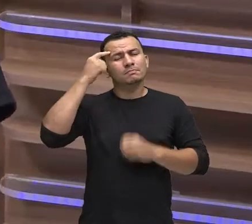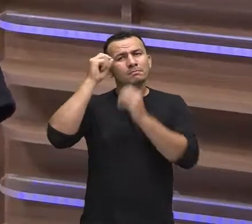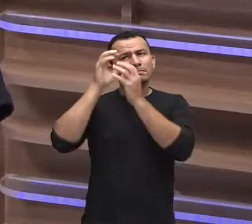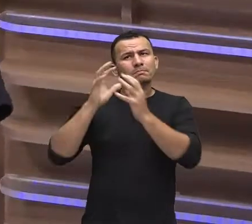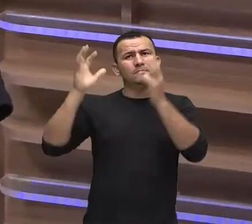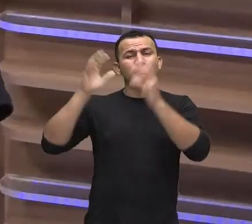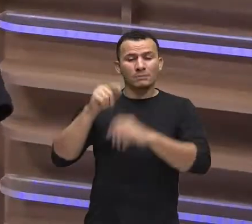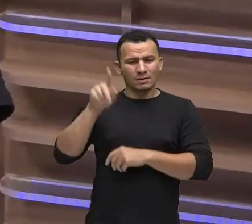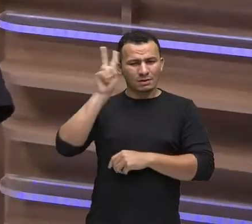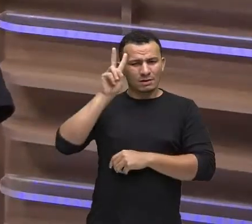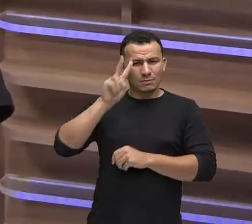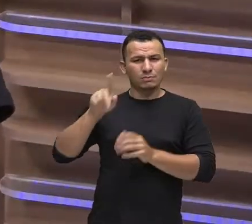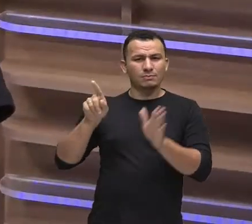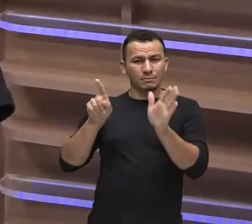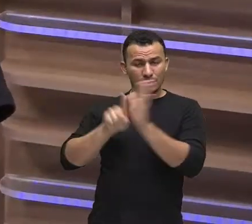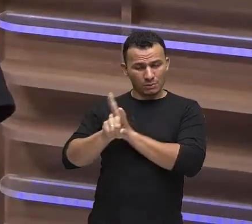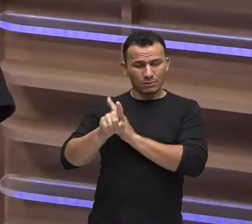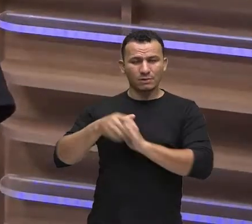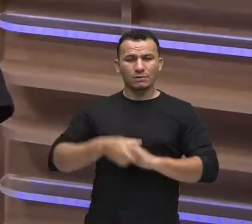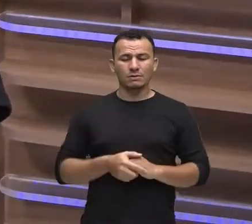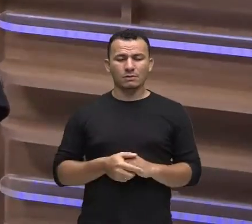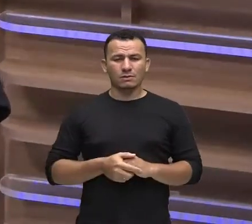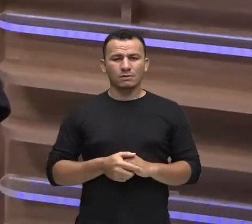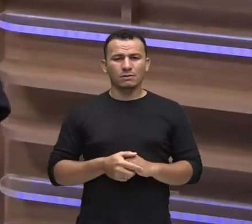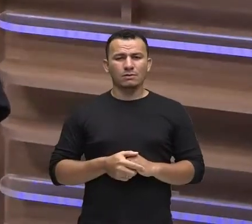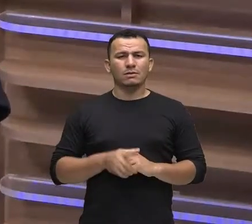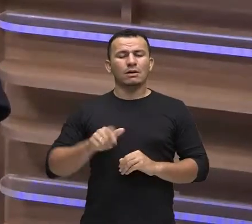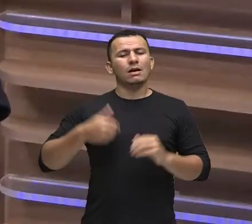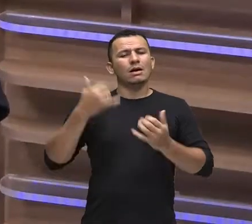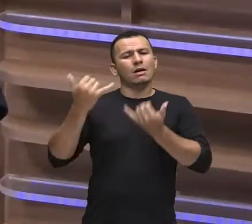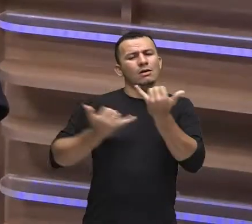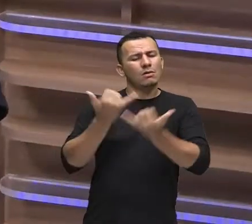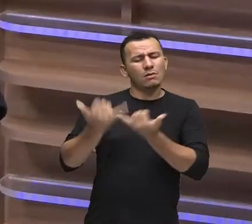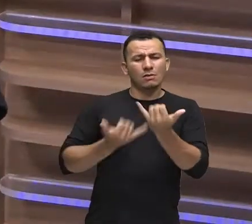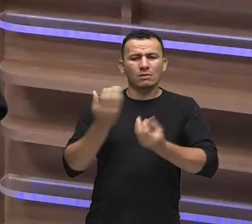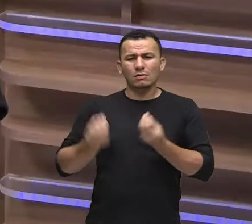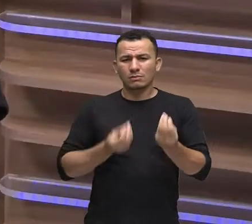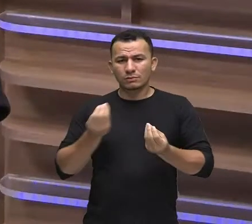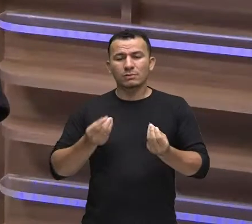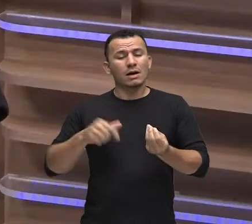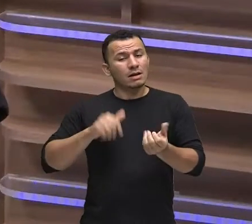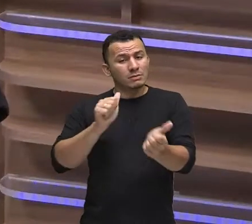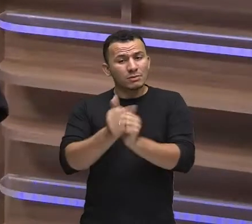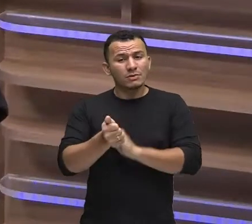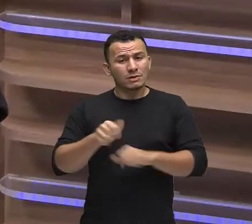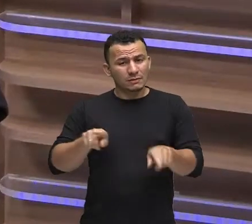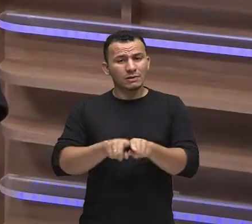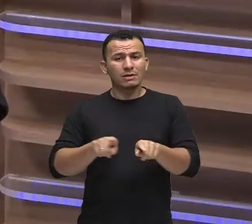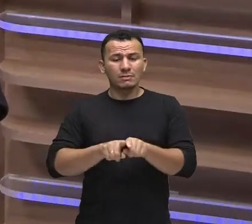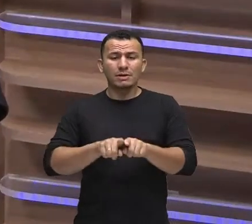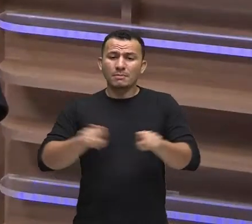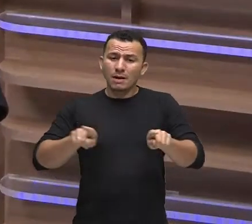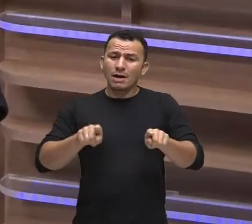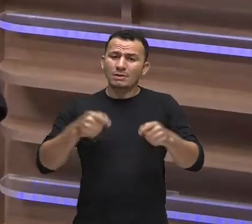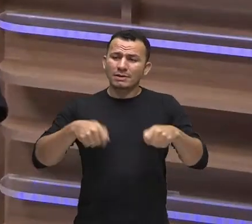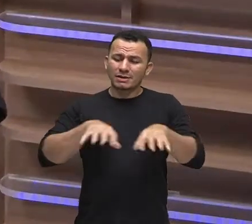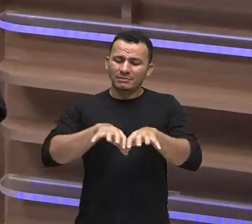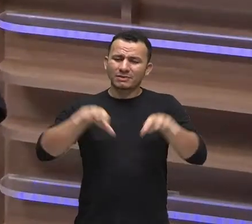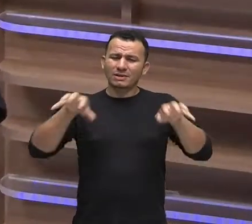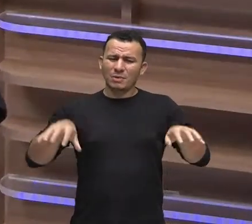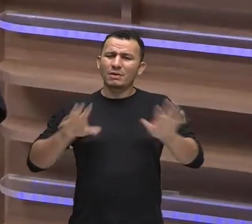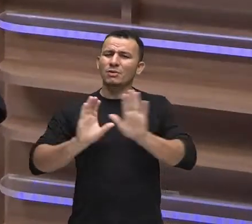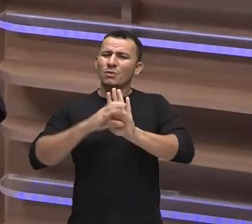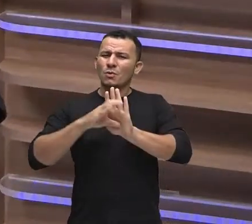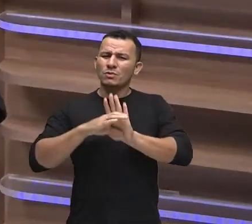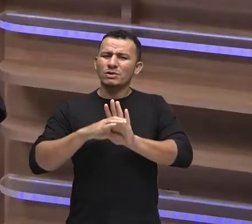fez levantou a seguinte questão, a brincadeira é também uma prática esportiva. A gente precisa separar um pouquinho os conceitos,